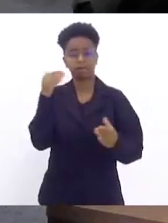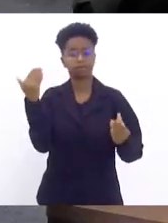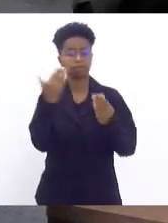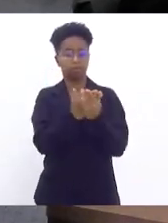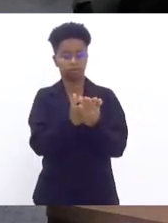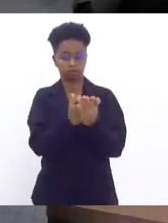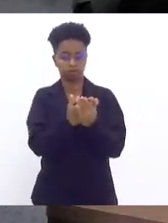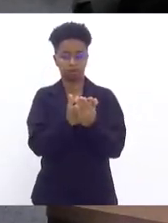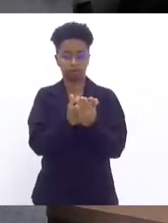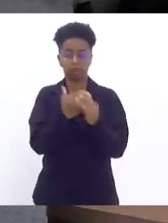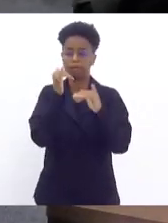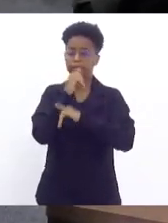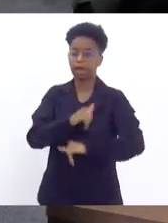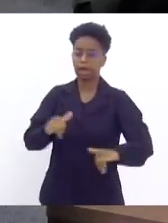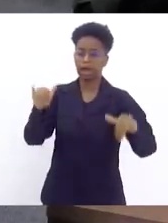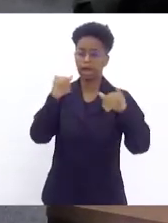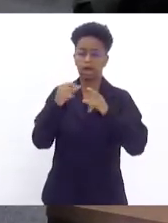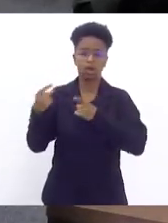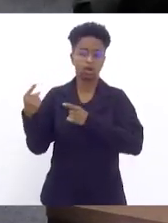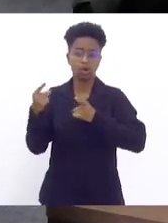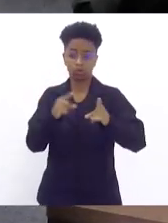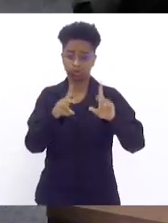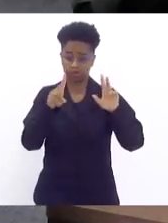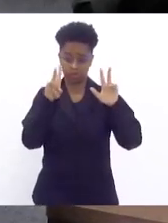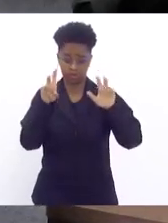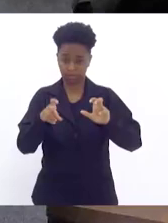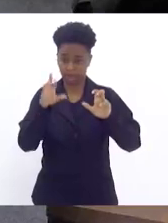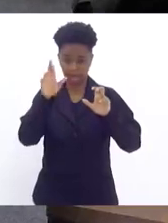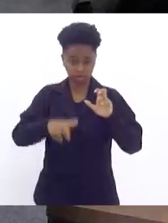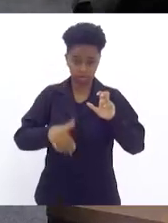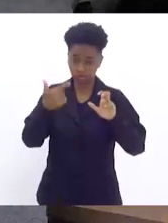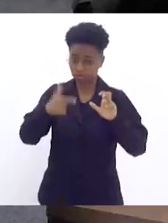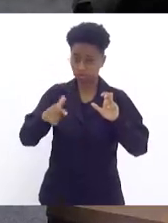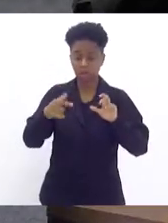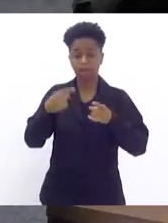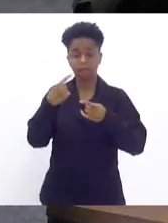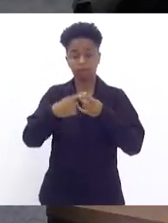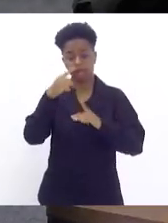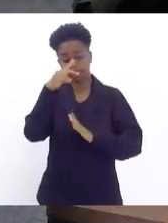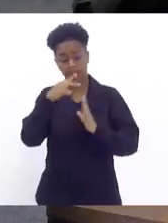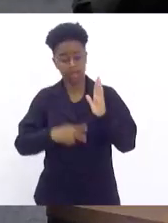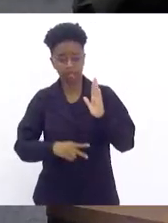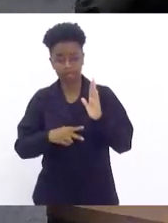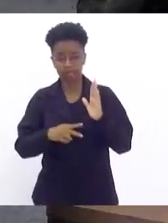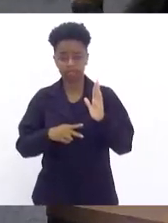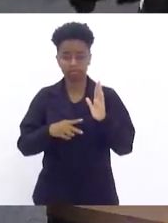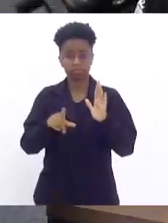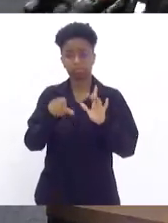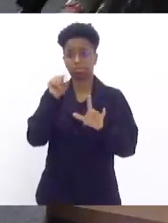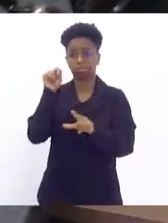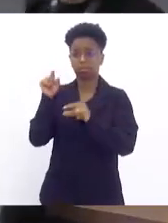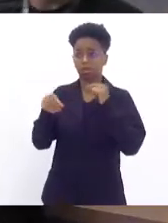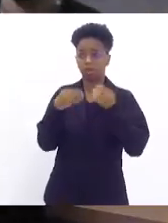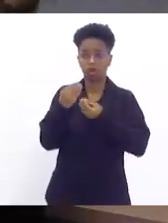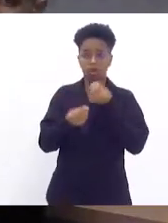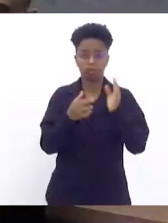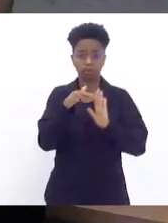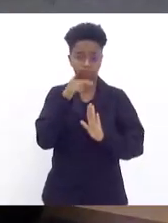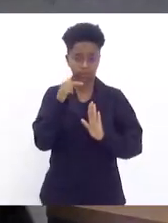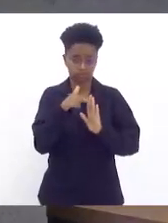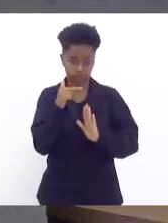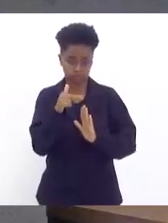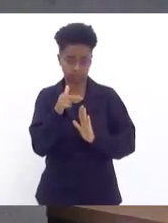você esperava contra essa questão que ele não tem razão porque faz uma leitura Faz uma leitura seletiva da resolução deputada